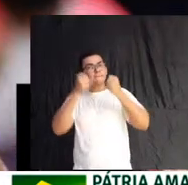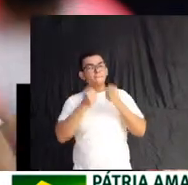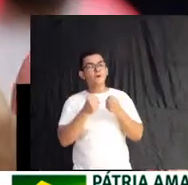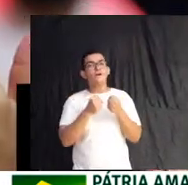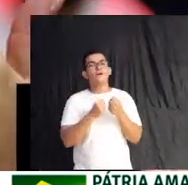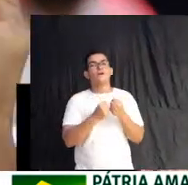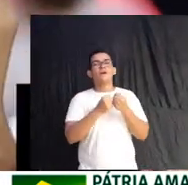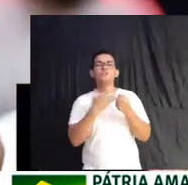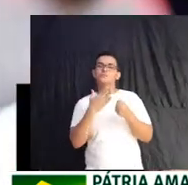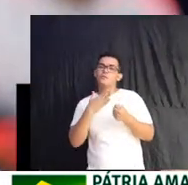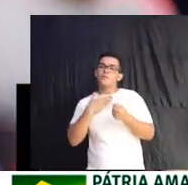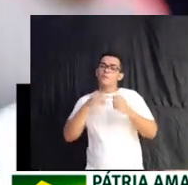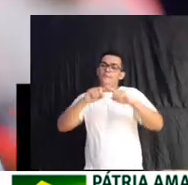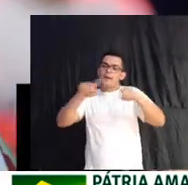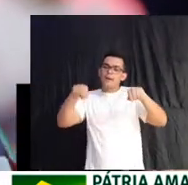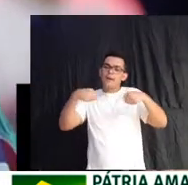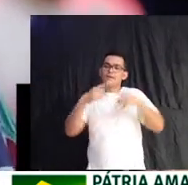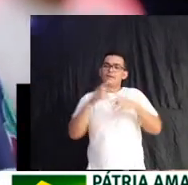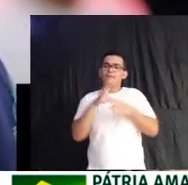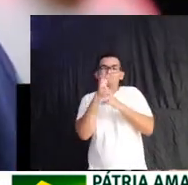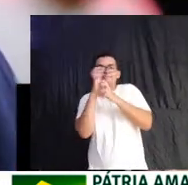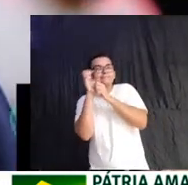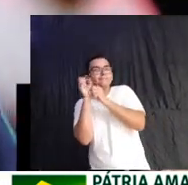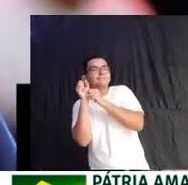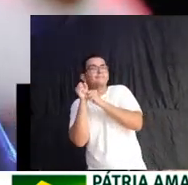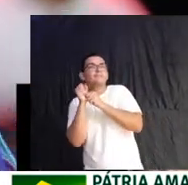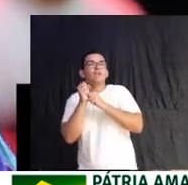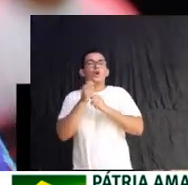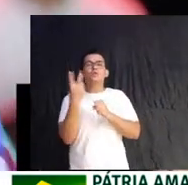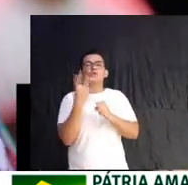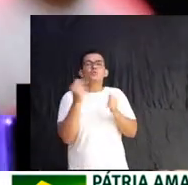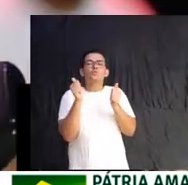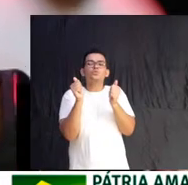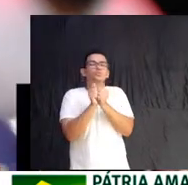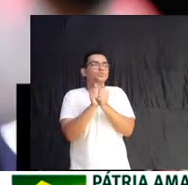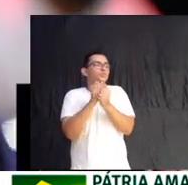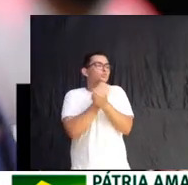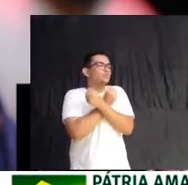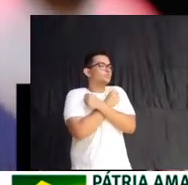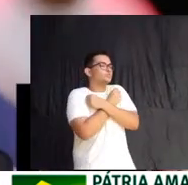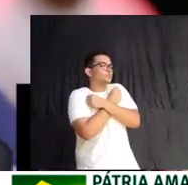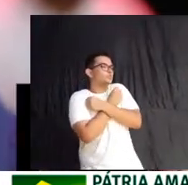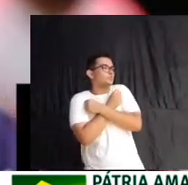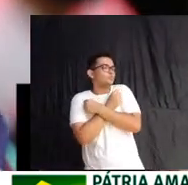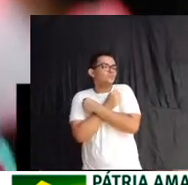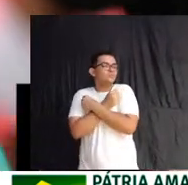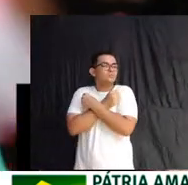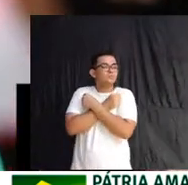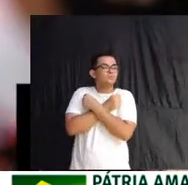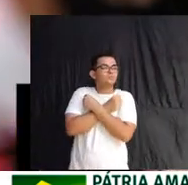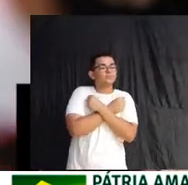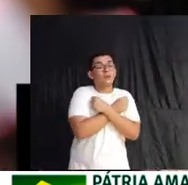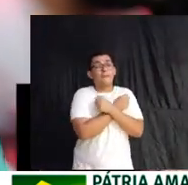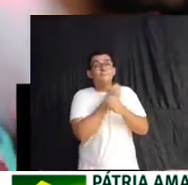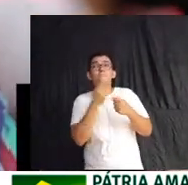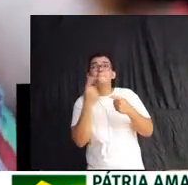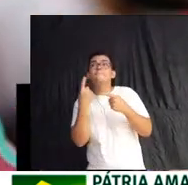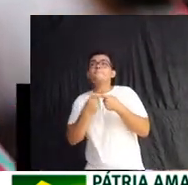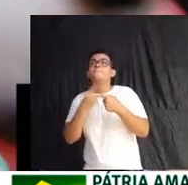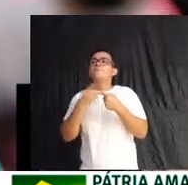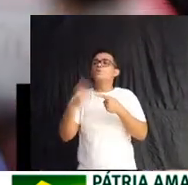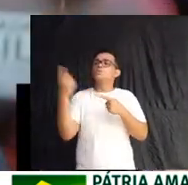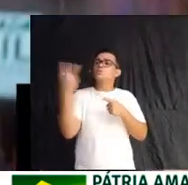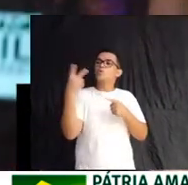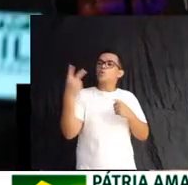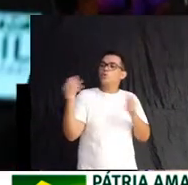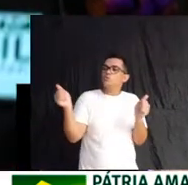no meu quarto, no meu abraço apertado. Duvido que você vai querer ir